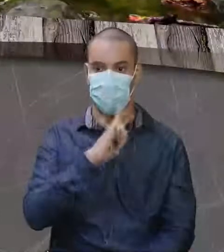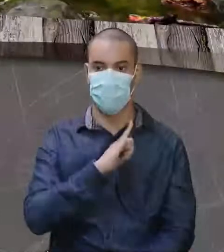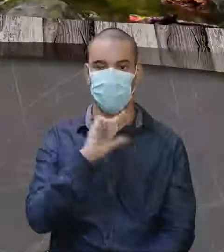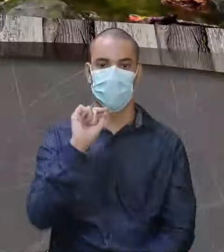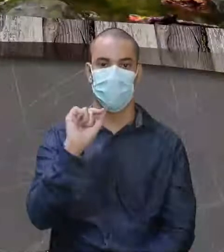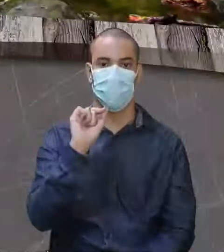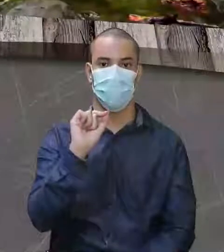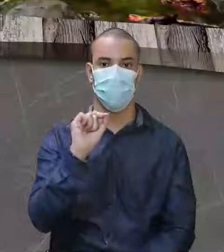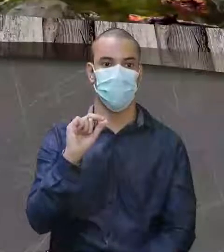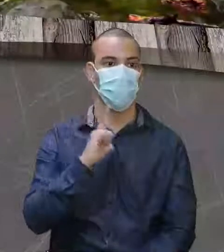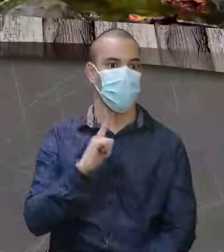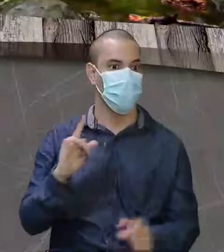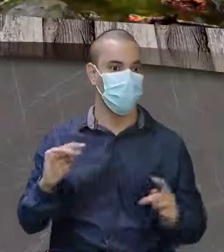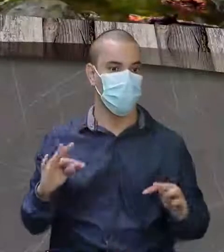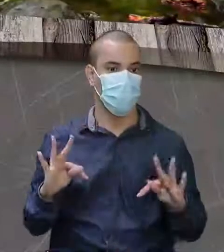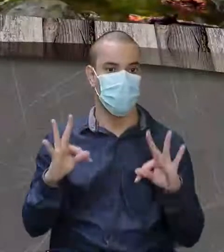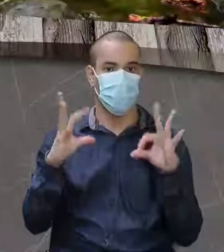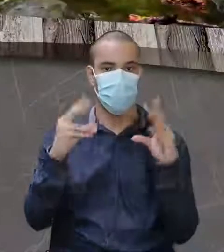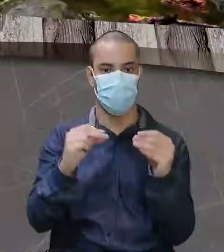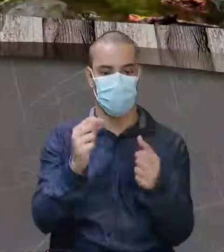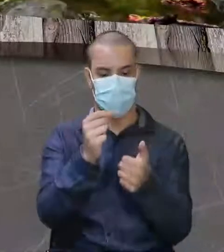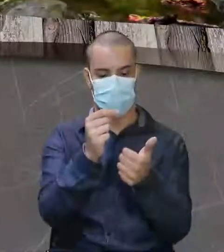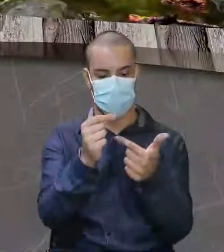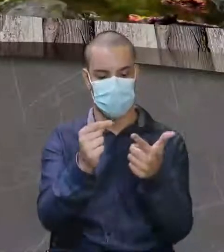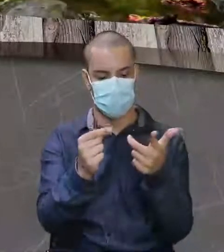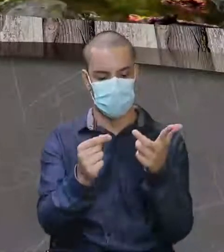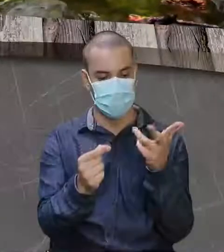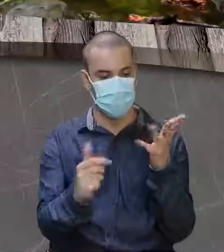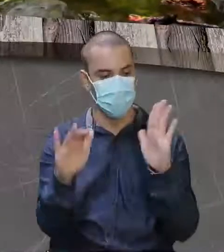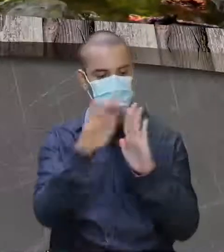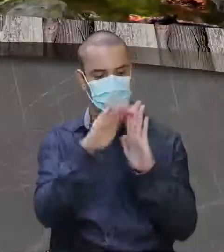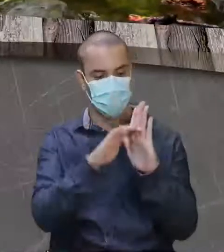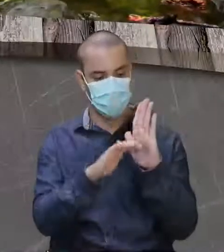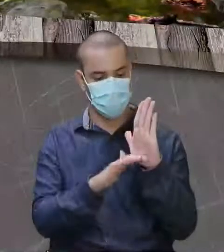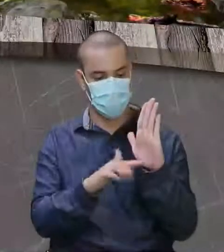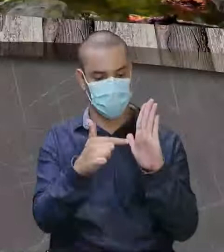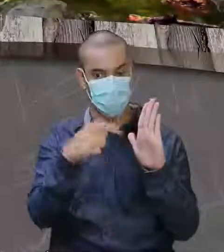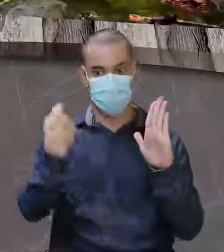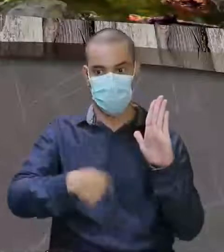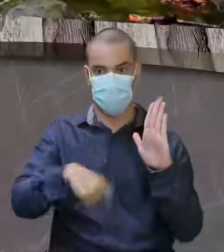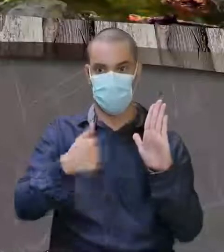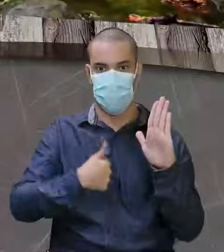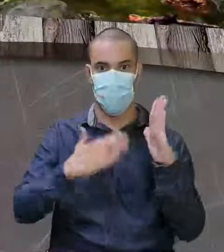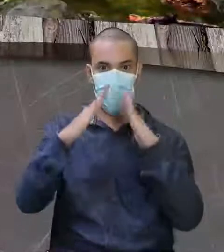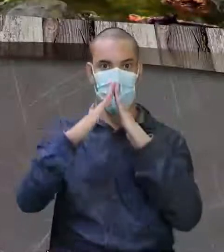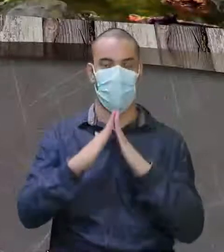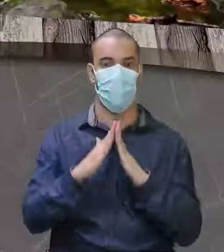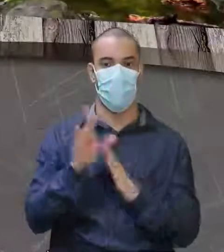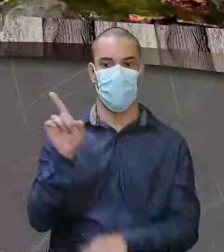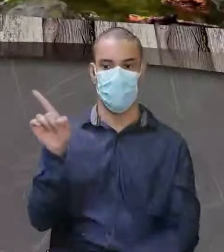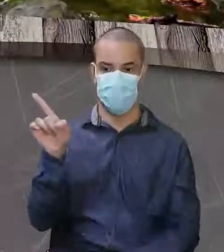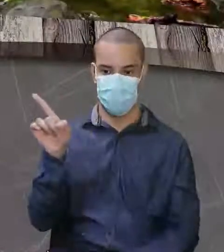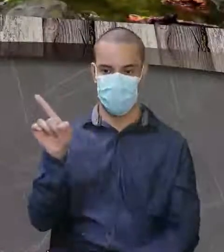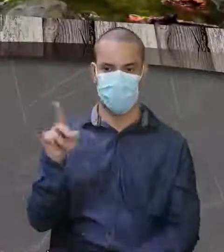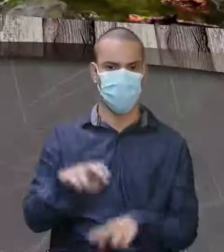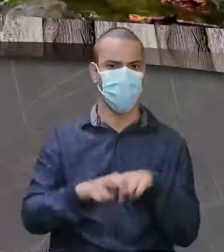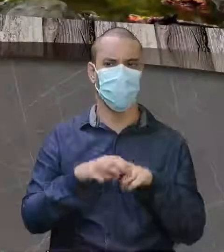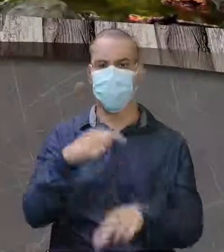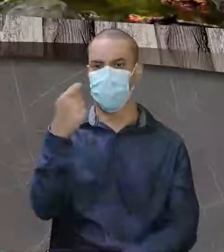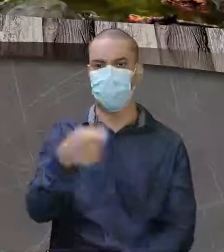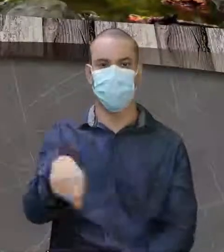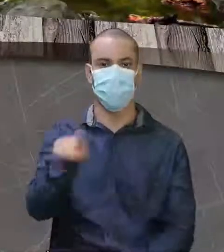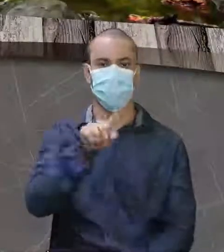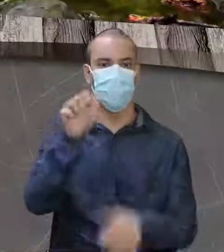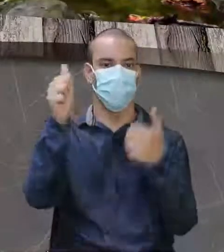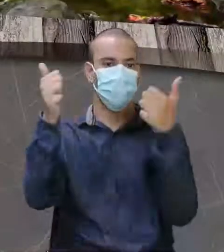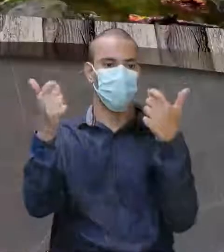vai ter todos os fatores que precisam para que eu more ali, né? Então não precisa eu